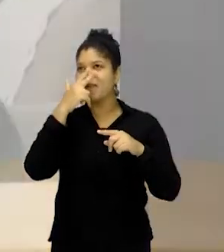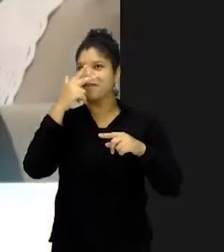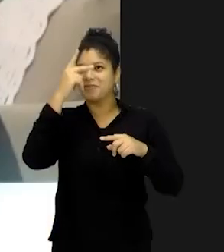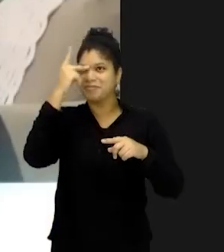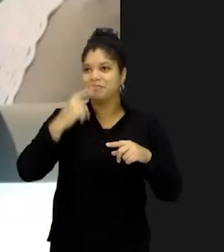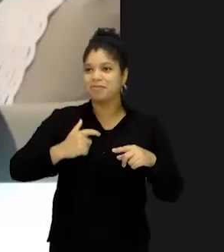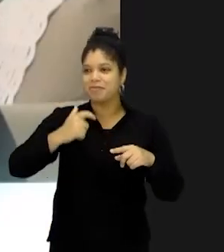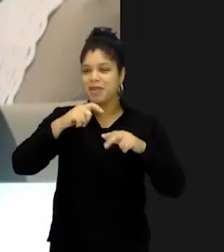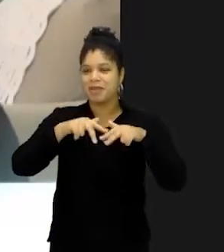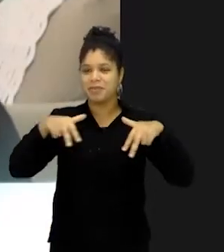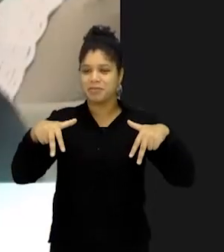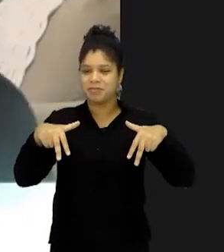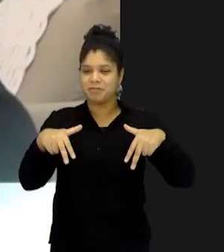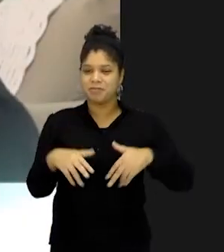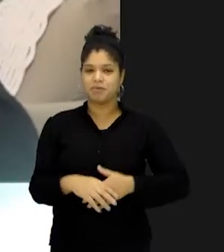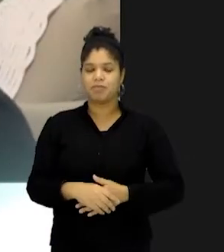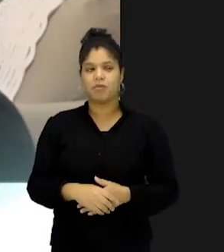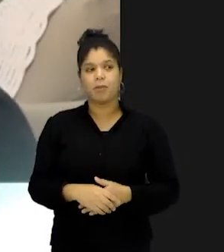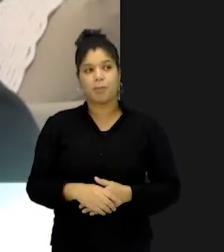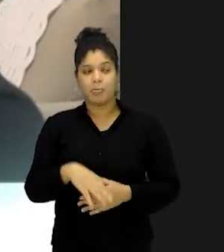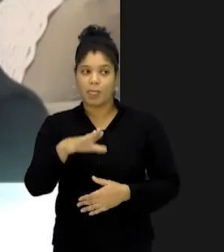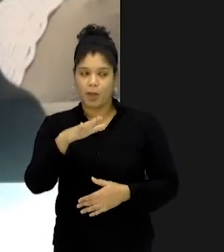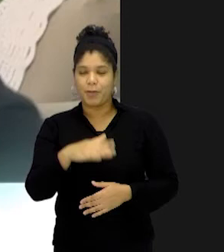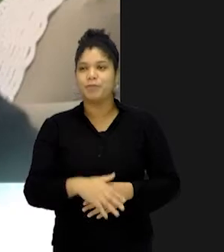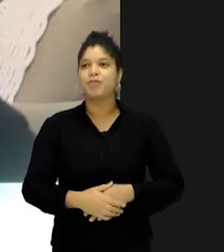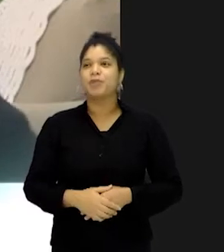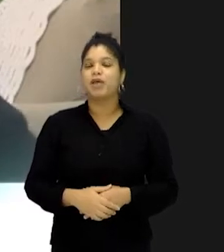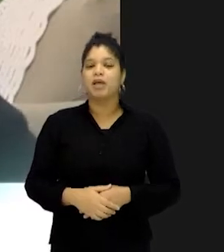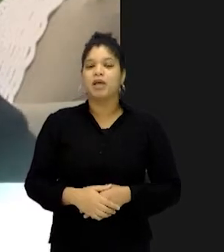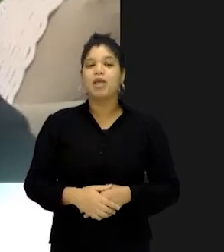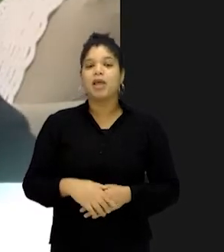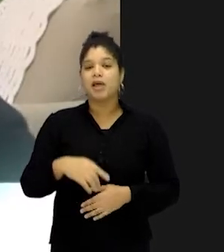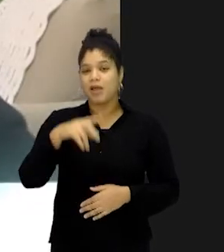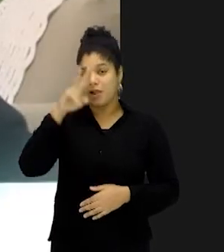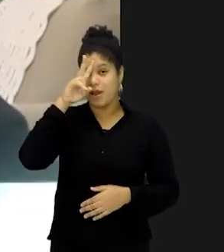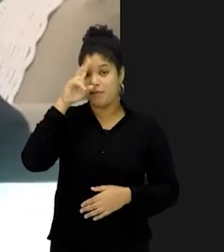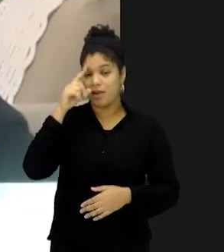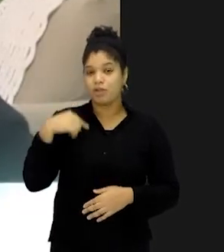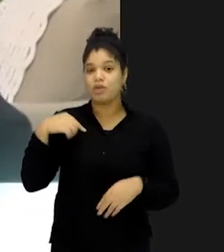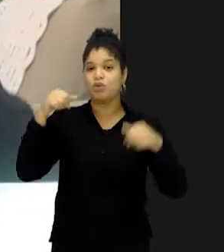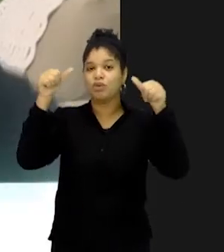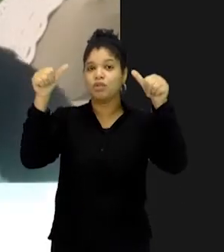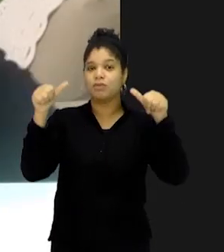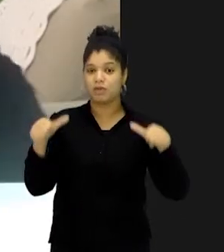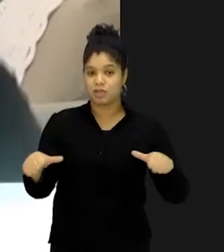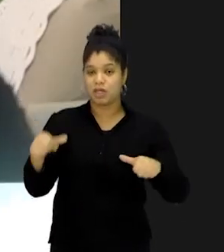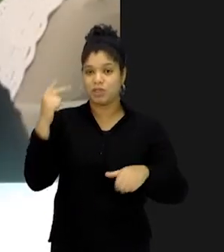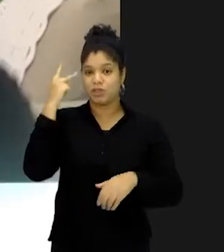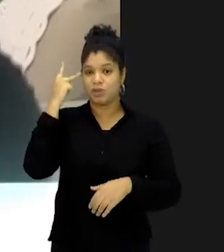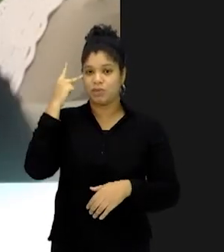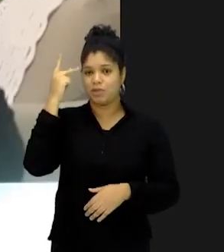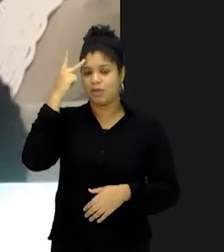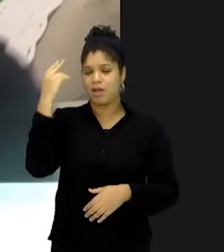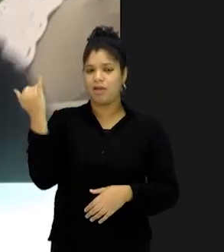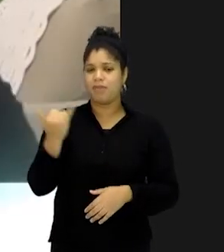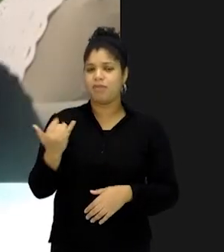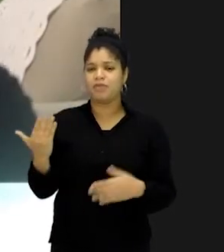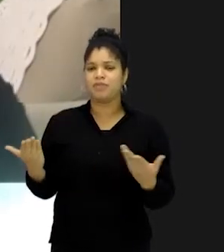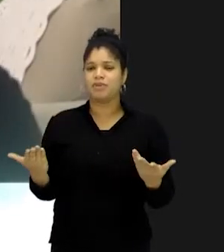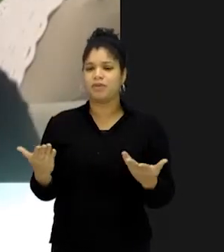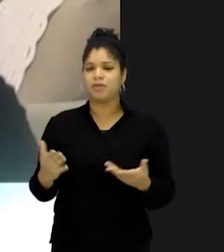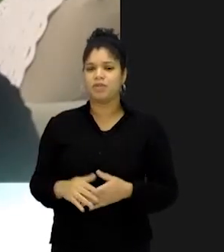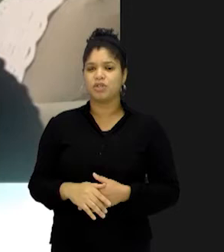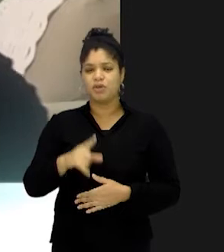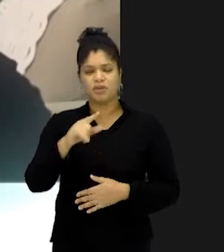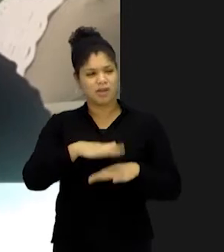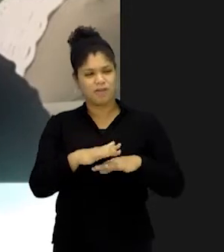Olha, eu tive levei uma bronca uma vez numa exposição em São Paulo, que falou assim, você